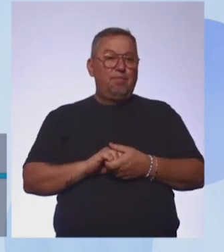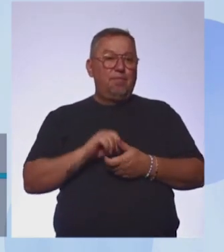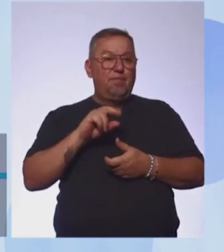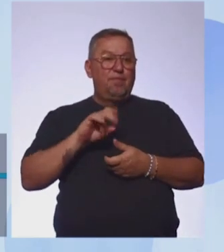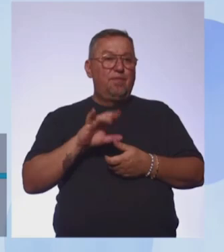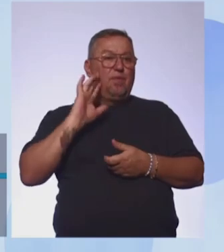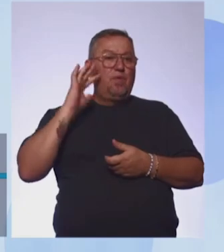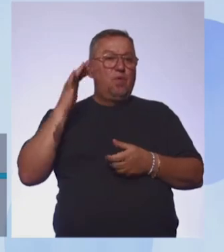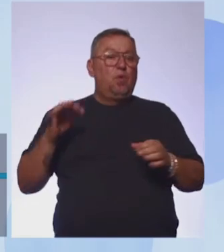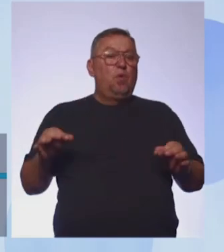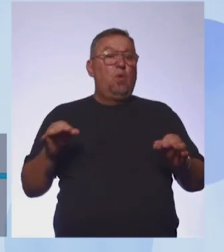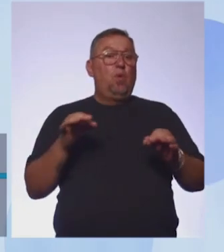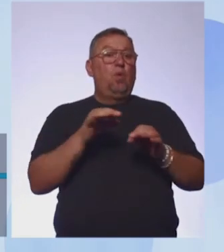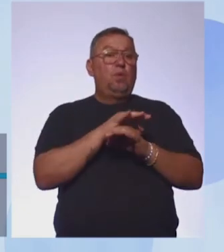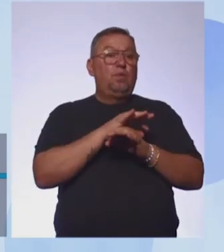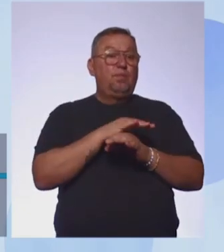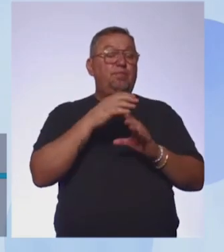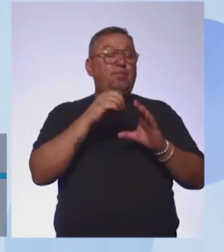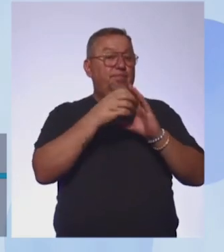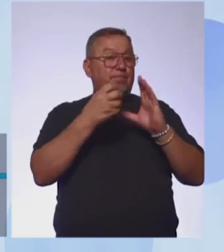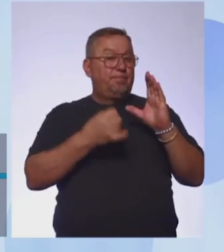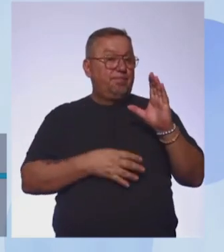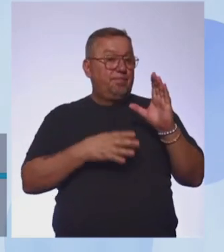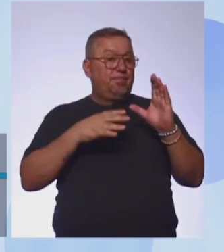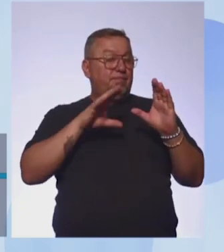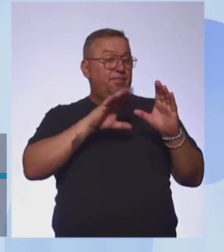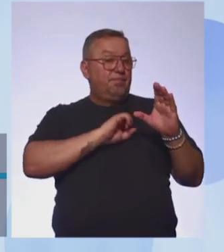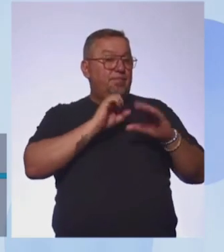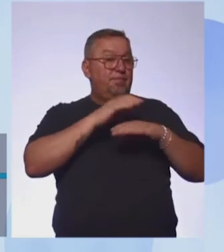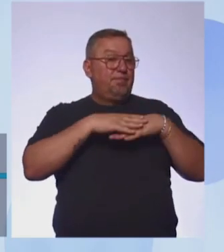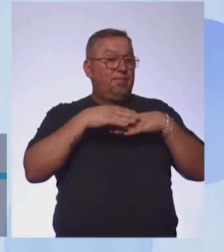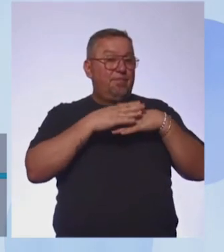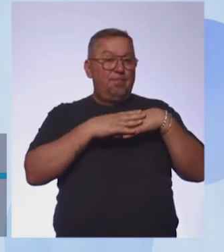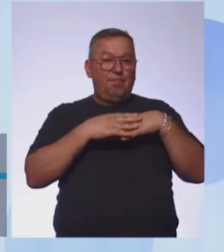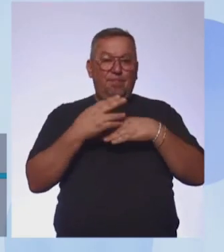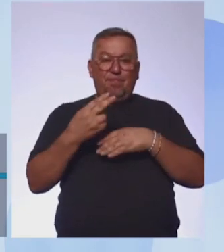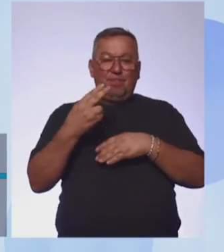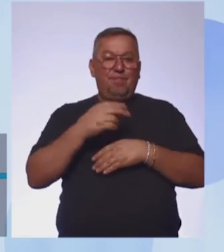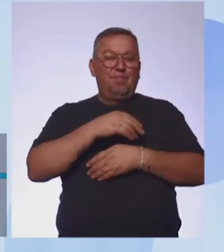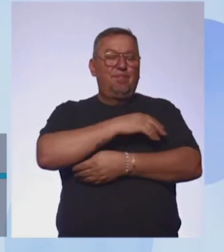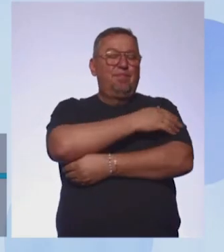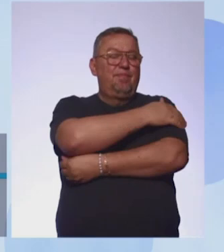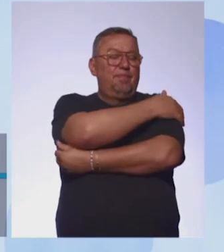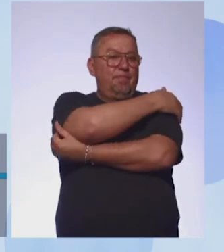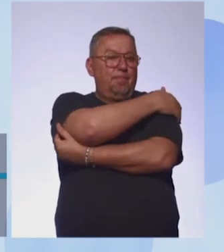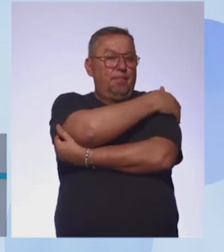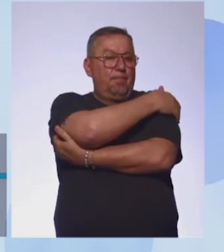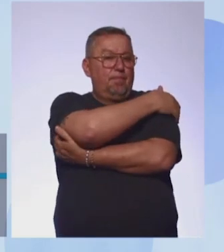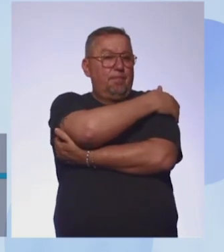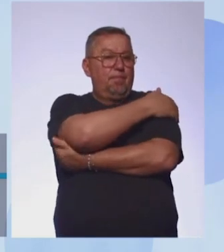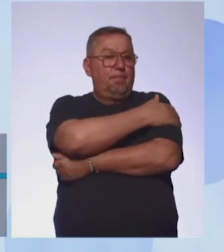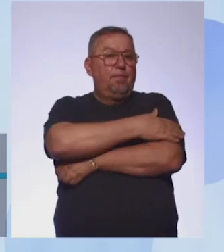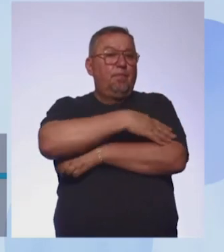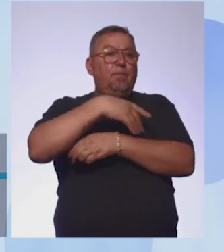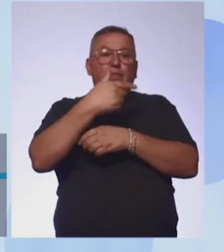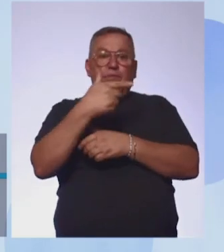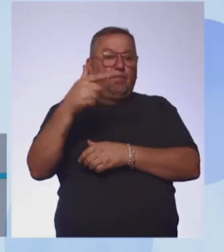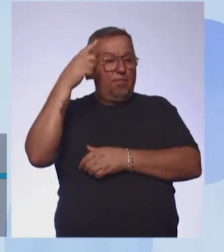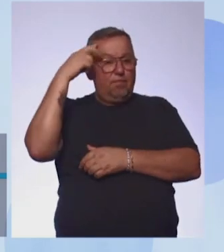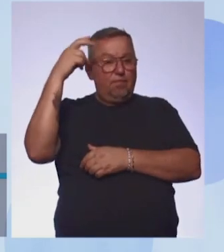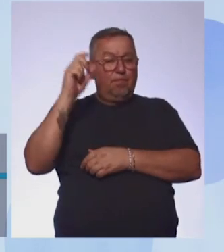acontecer? Concluindo características de apego e afeto. Então, olha só, não dá. Tá? Então, não vai ter a ideia